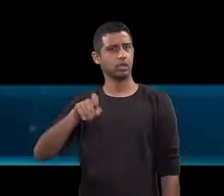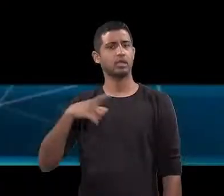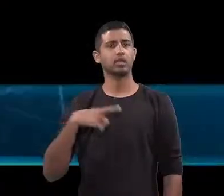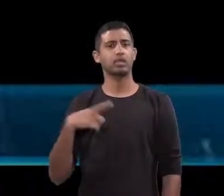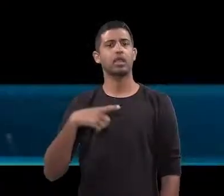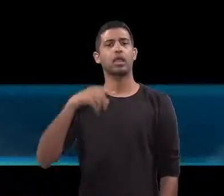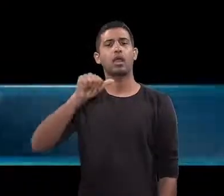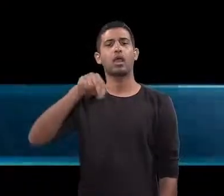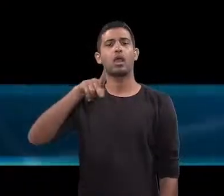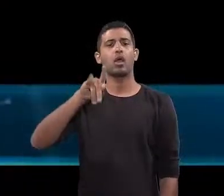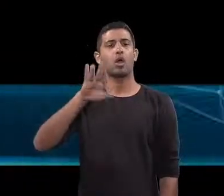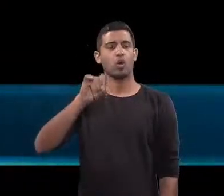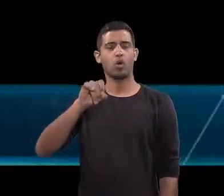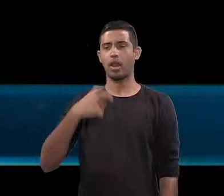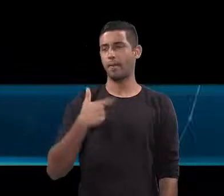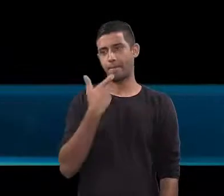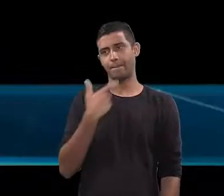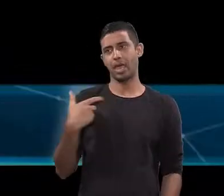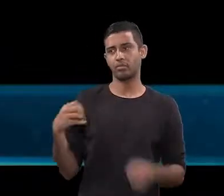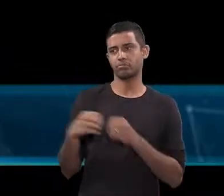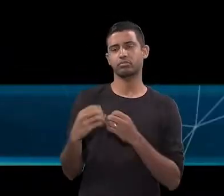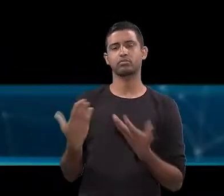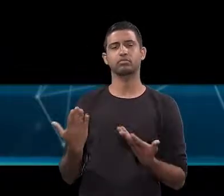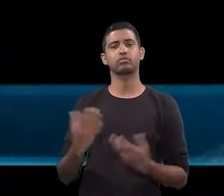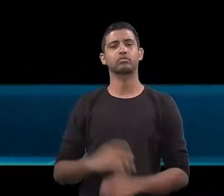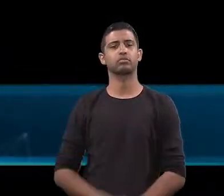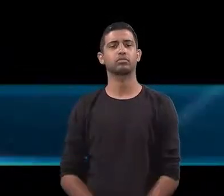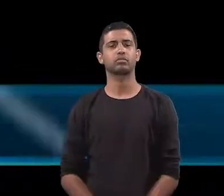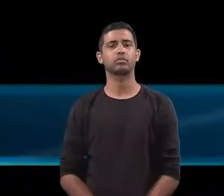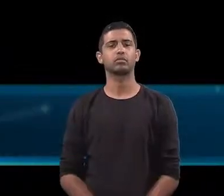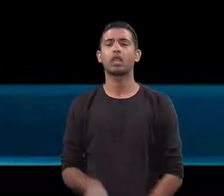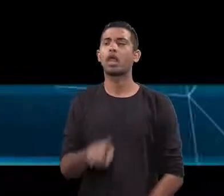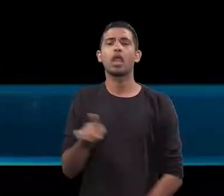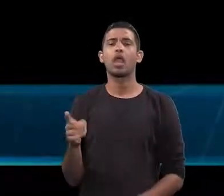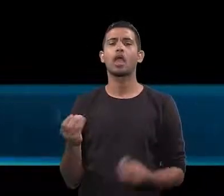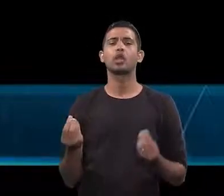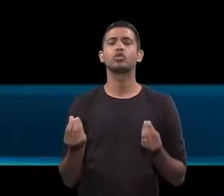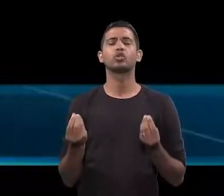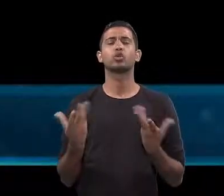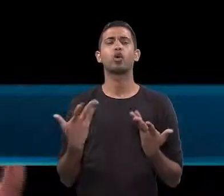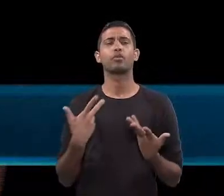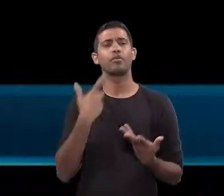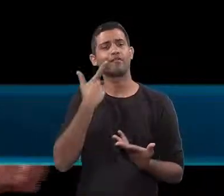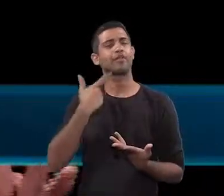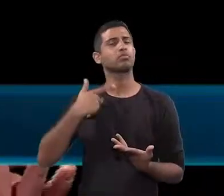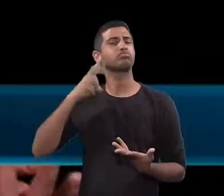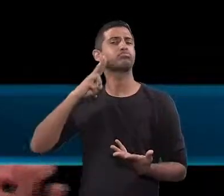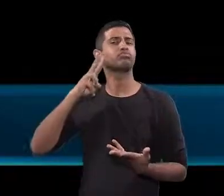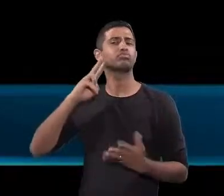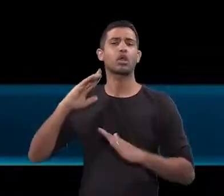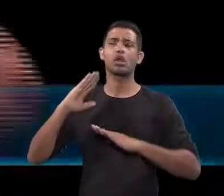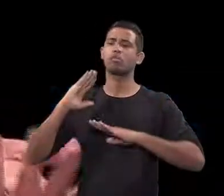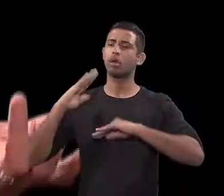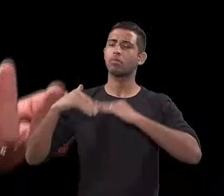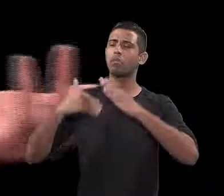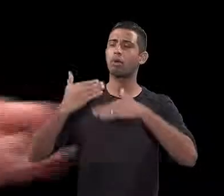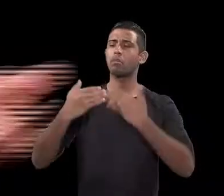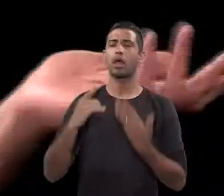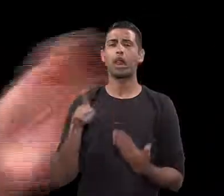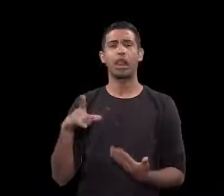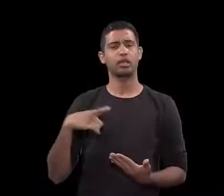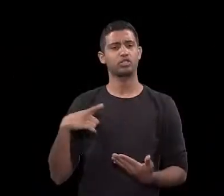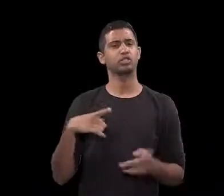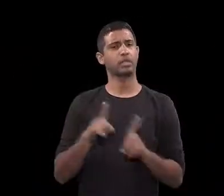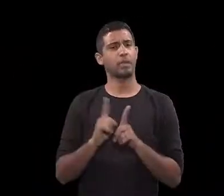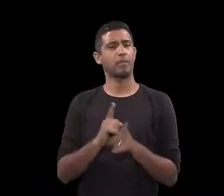países fraternos. Então, e eles, se escuta as histórias deles, claro,